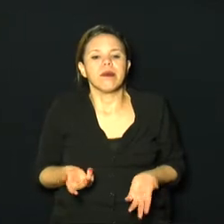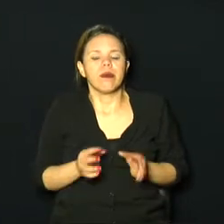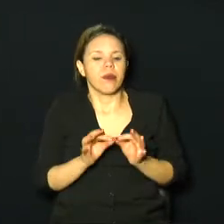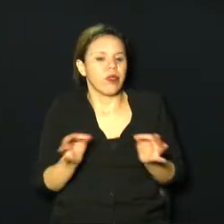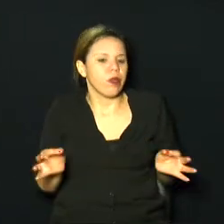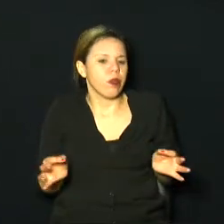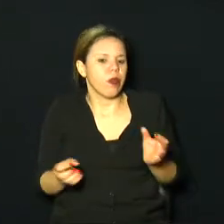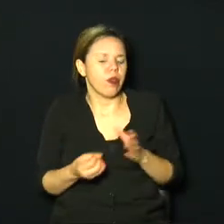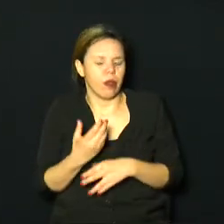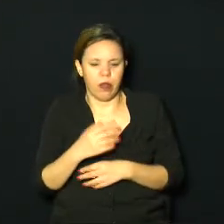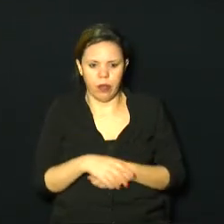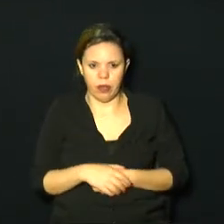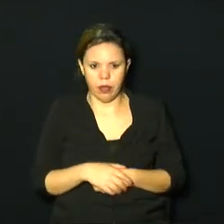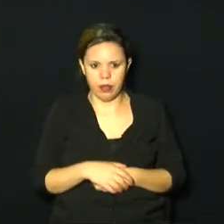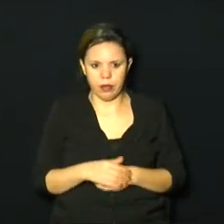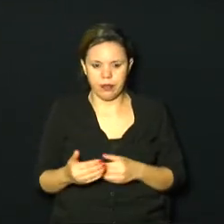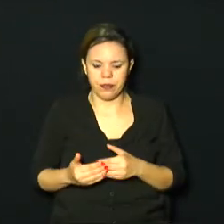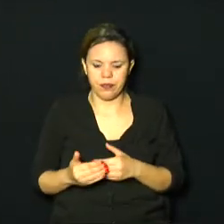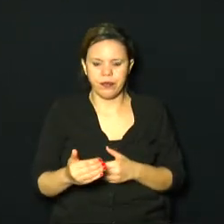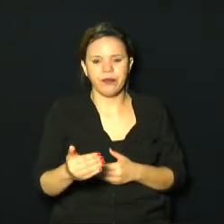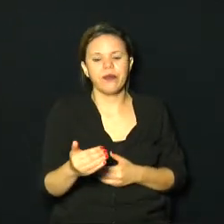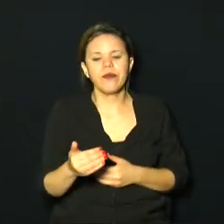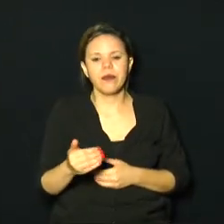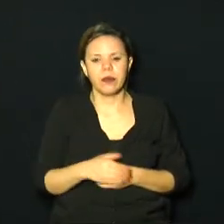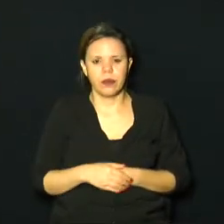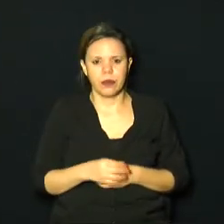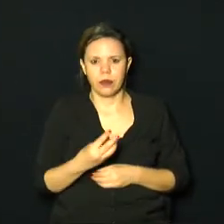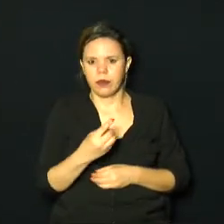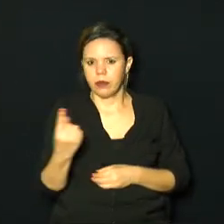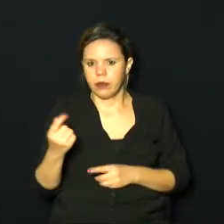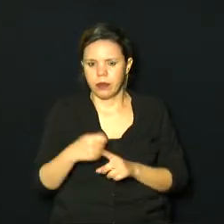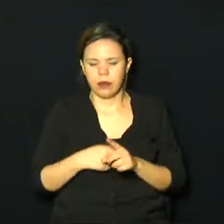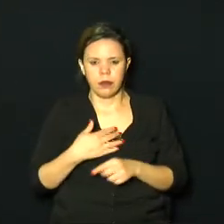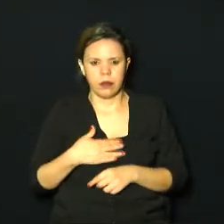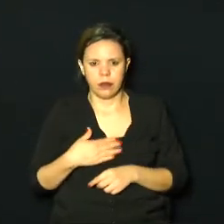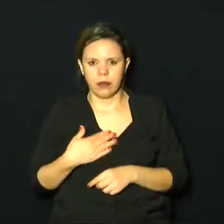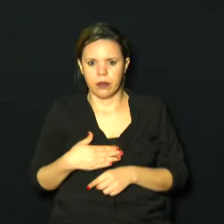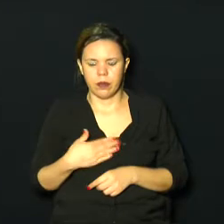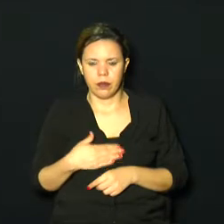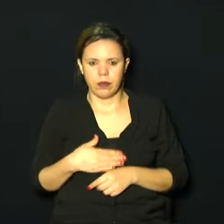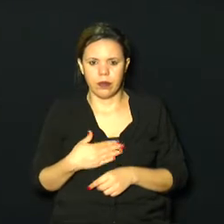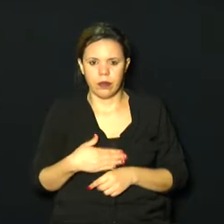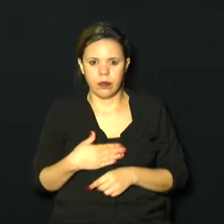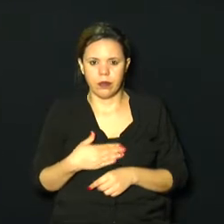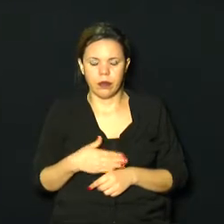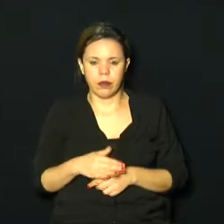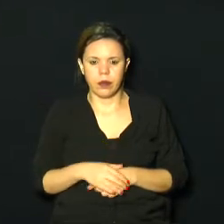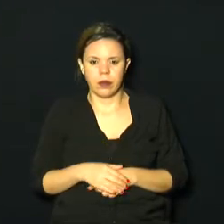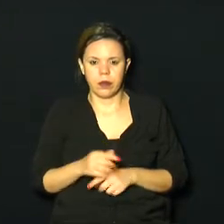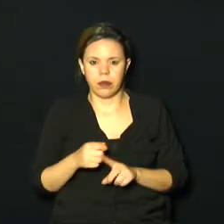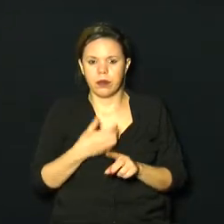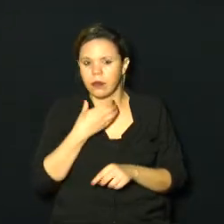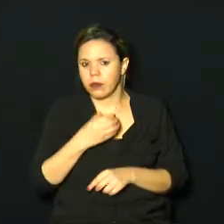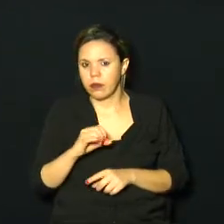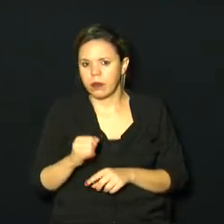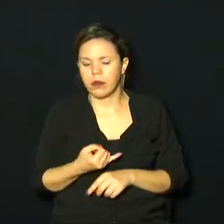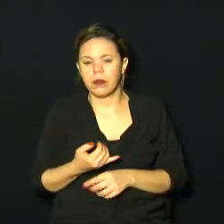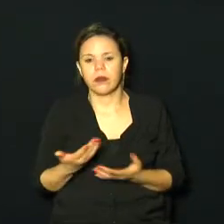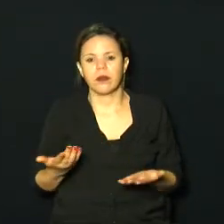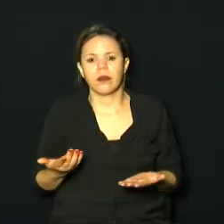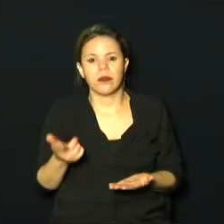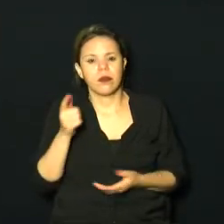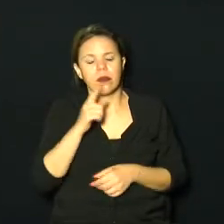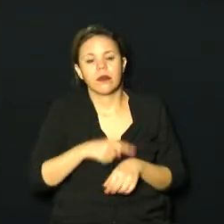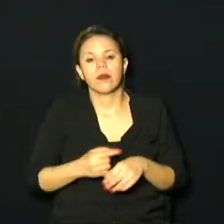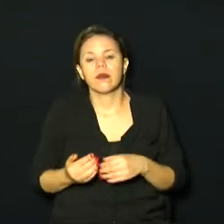que acontecer é prorrogar, não 31 de agosto, se é para dezembro, janeiro, se é para ganhar o